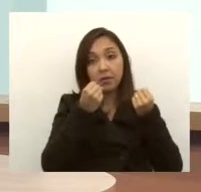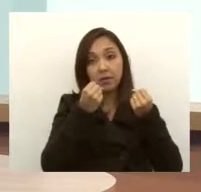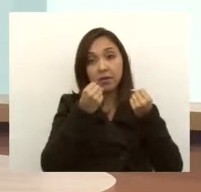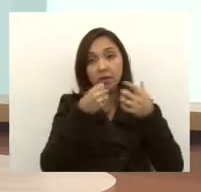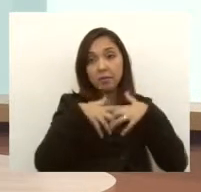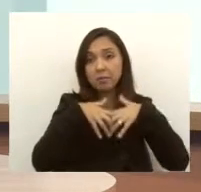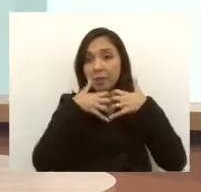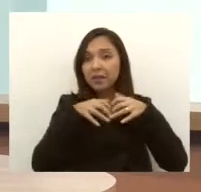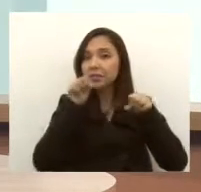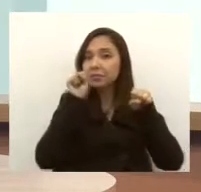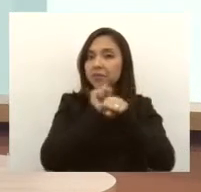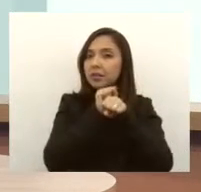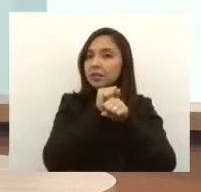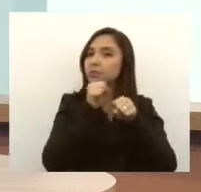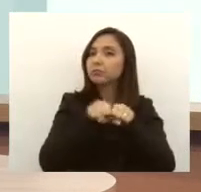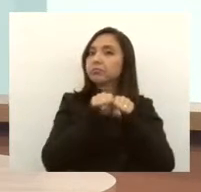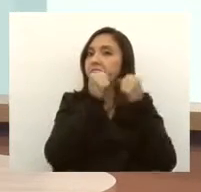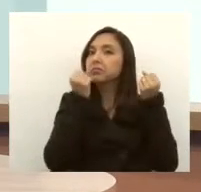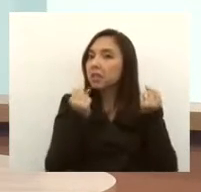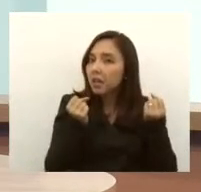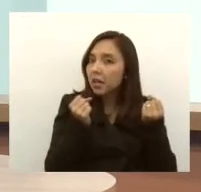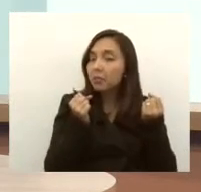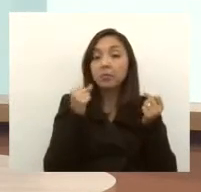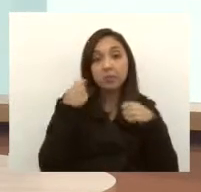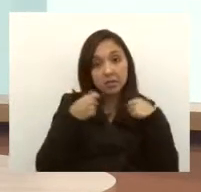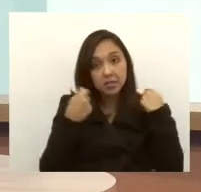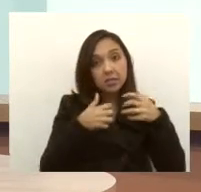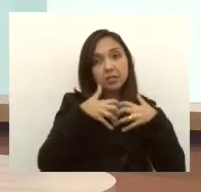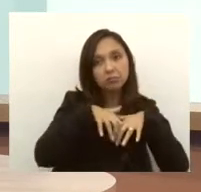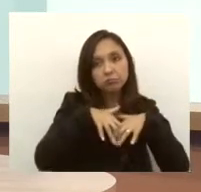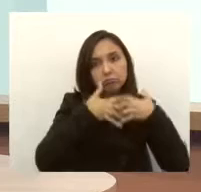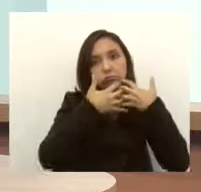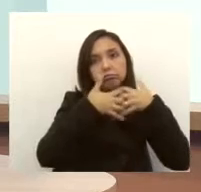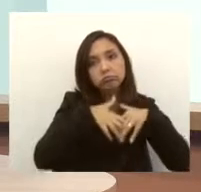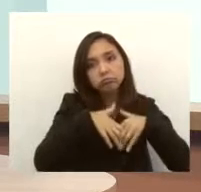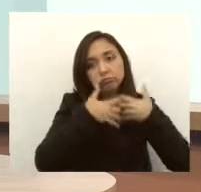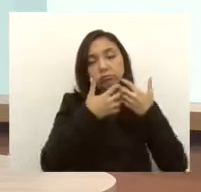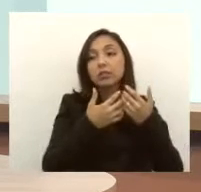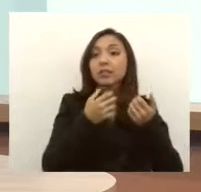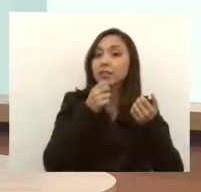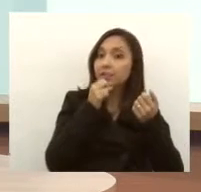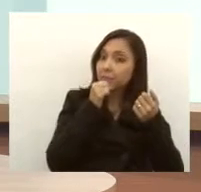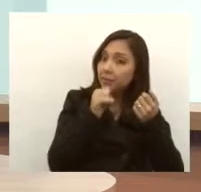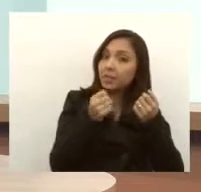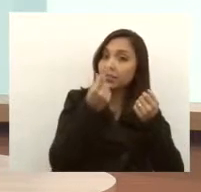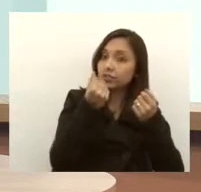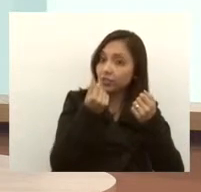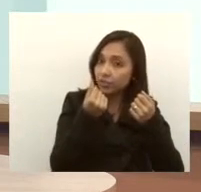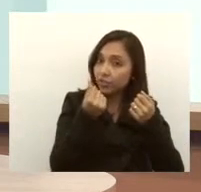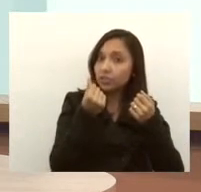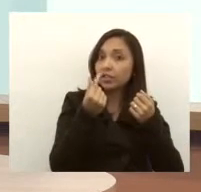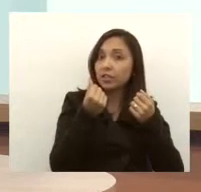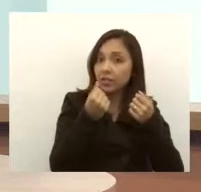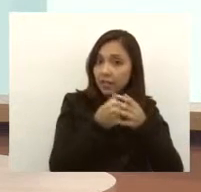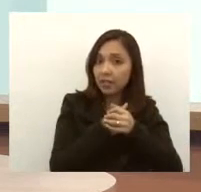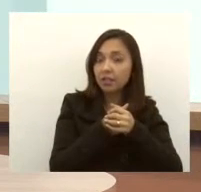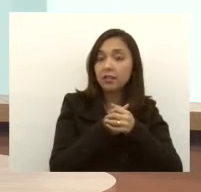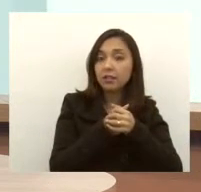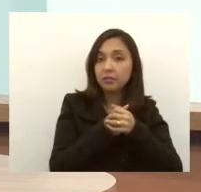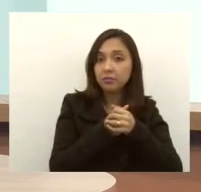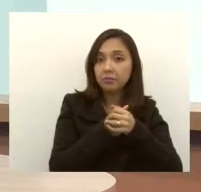quebra. Então eles estão tentando tratar o rio Baquirivu, só que é dinheiro, é desperdício do dinheiro